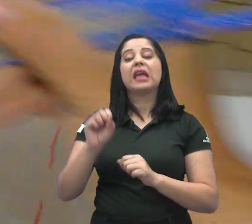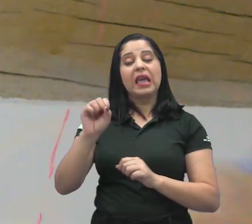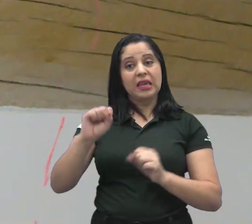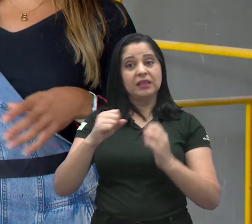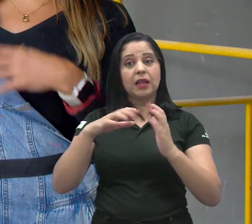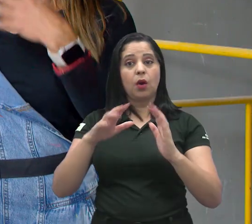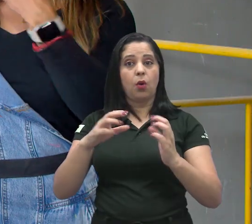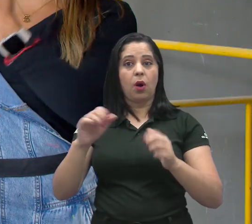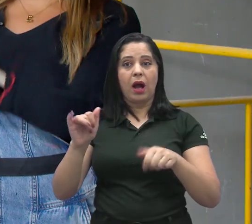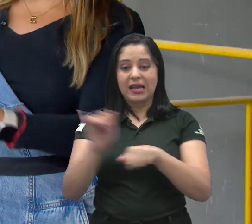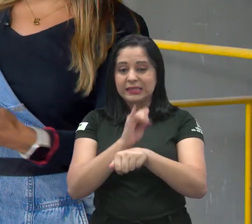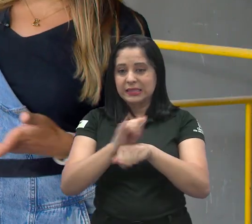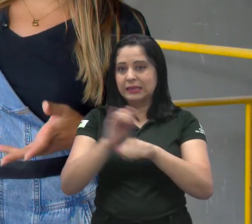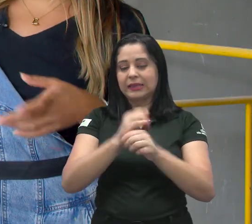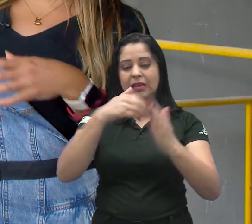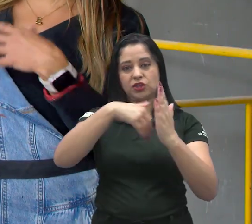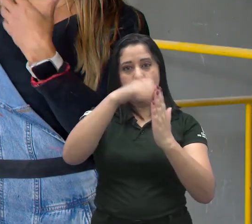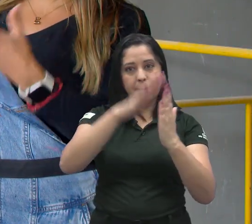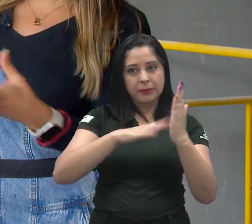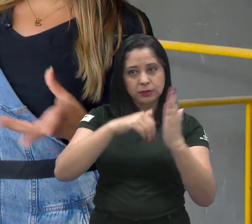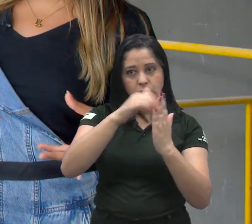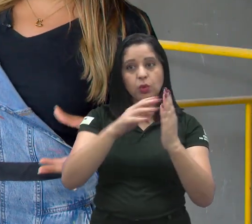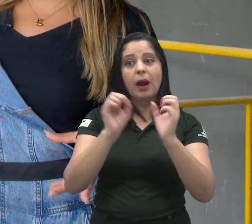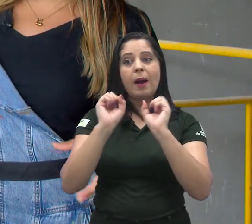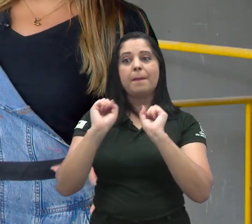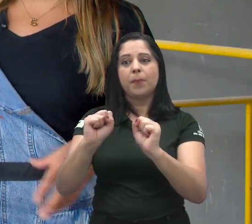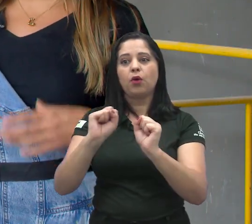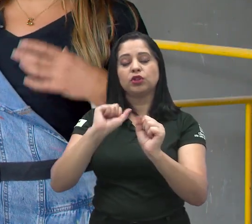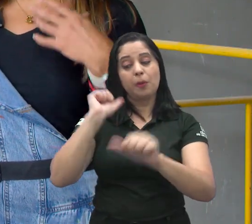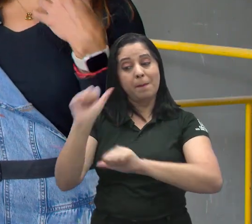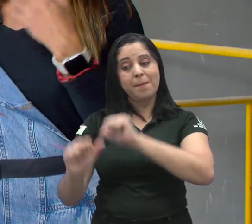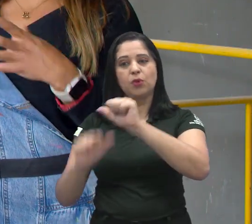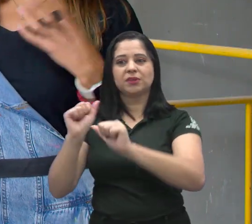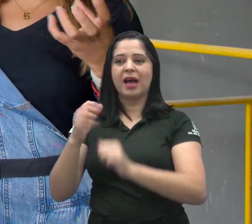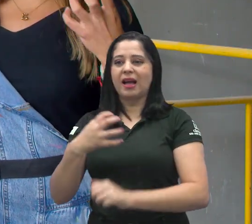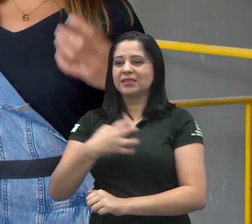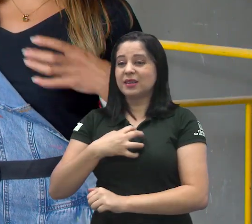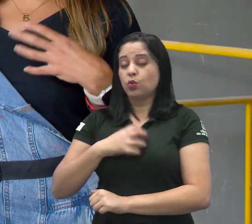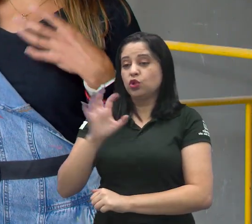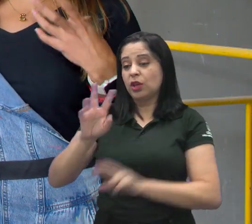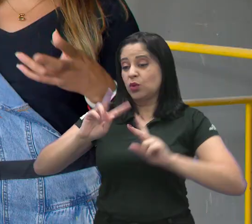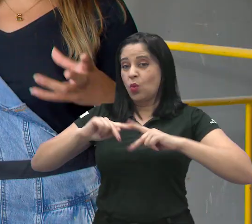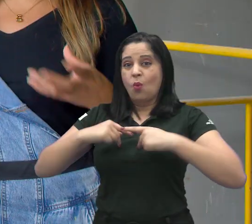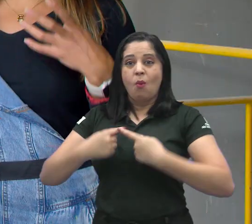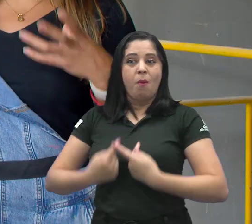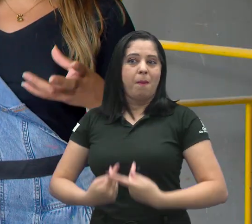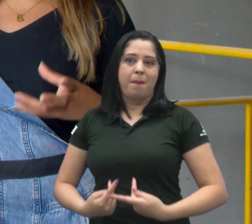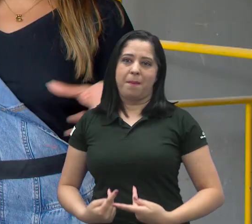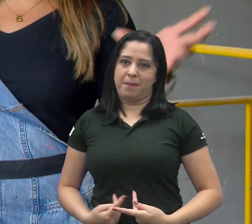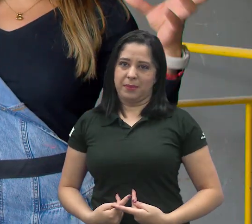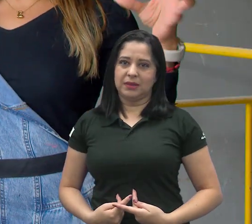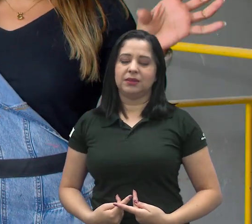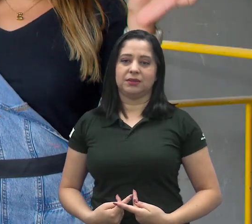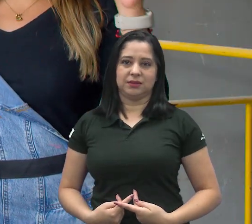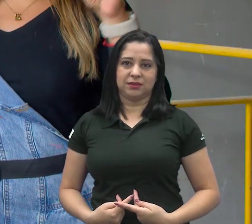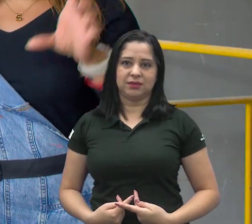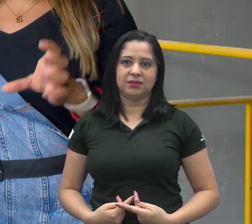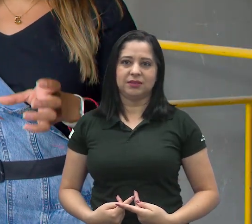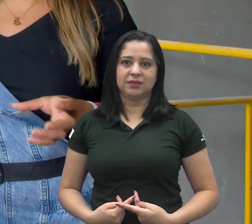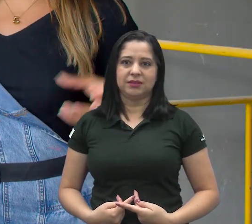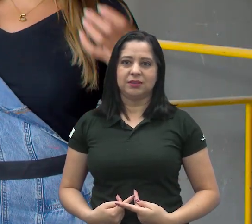um espaço, seja uma área hospitalar, que eu já fiz alguns trabalhos em hospitais, né, traz essa questão da humanização e do contato, e